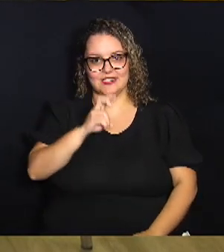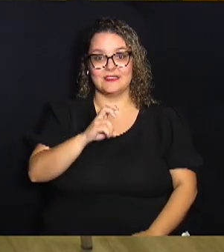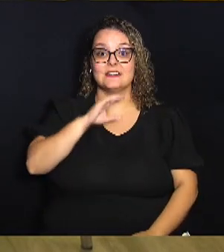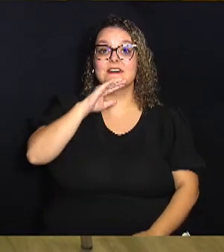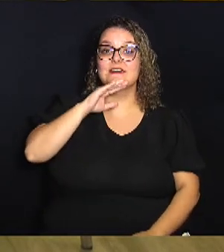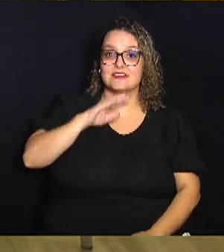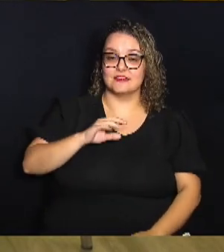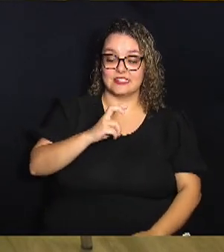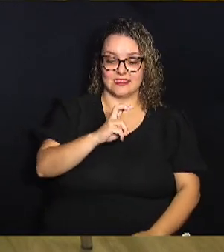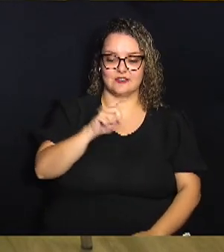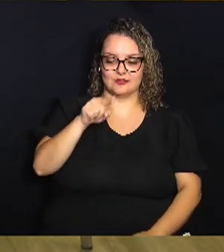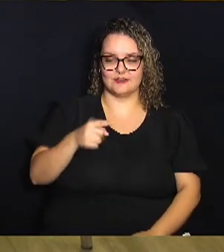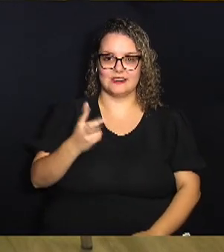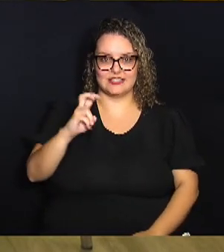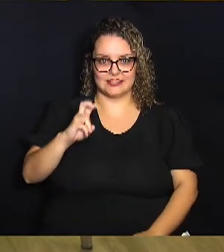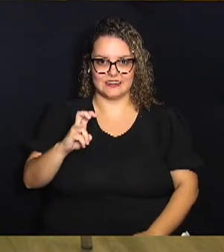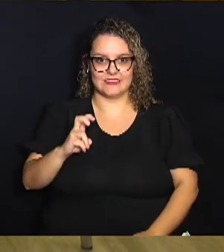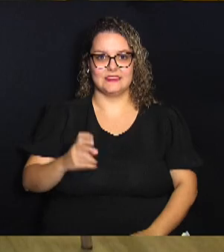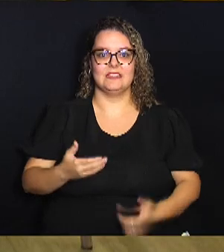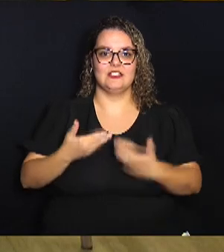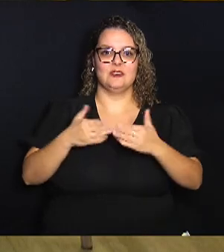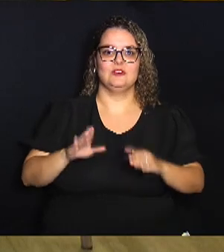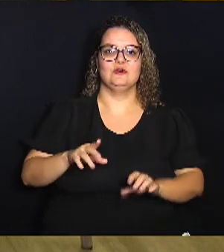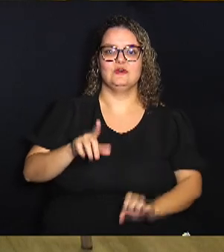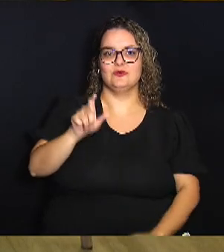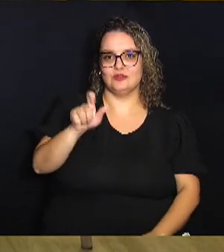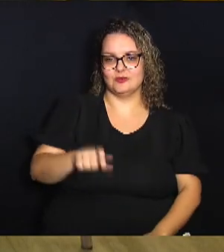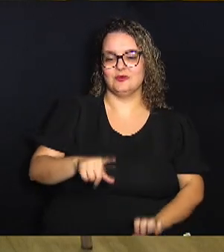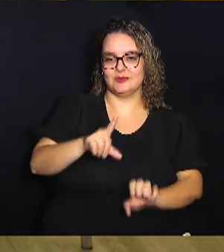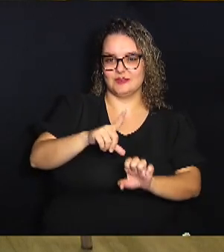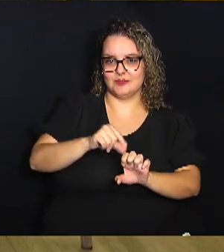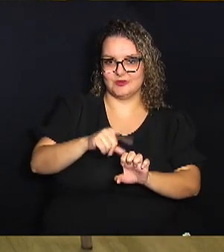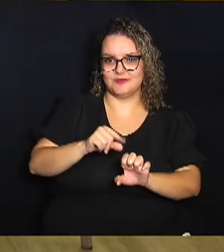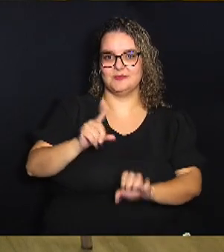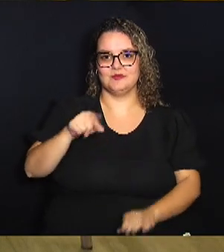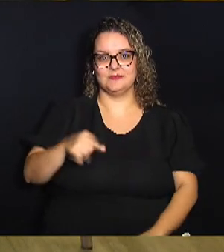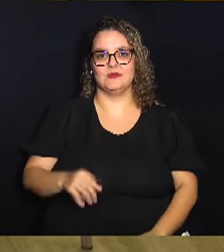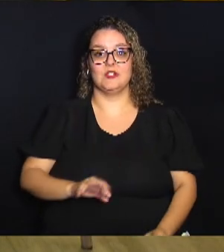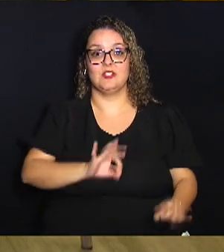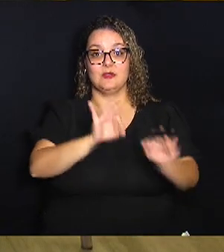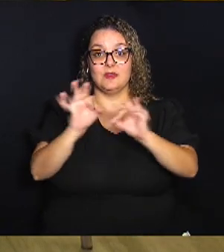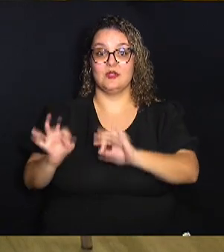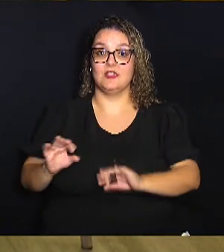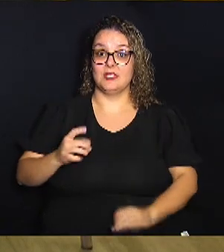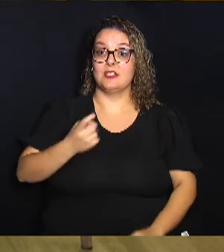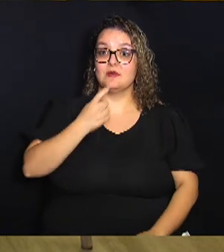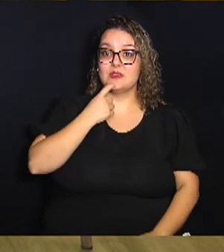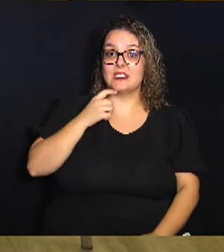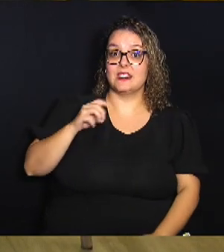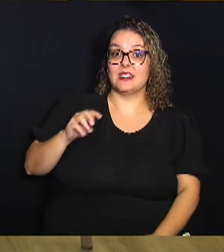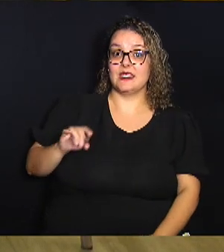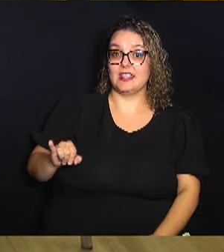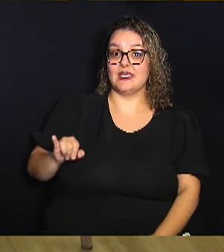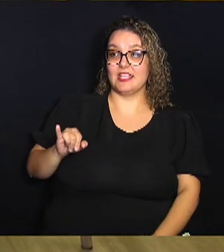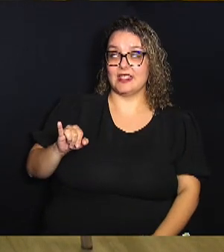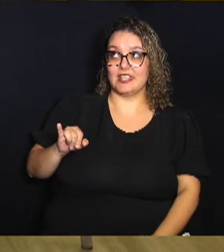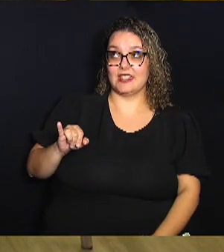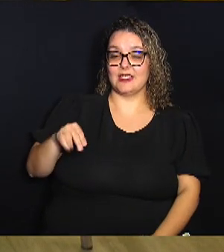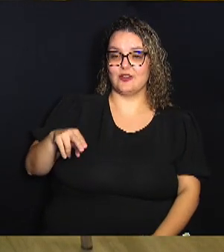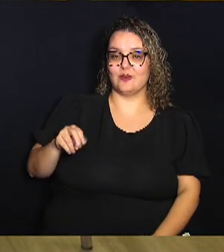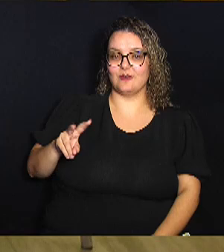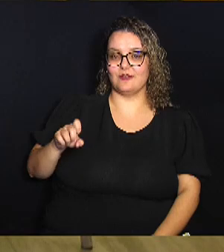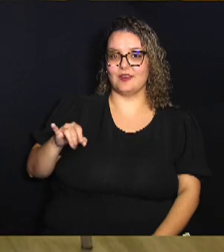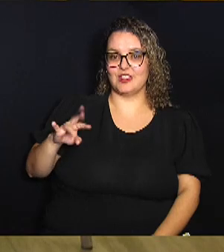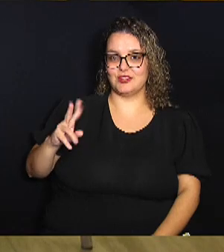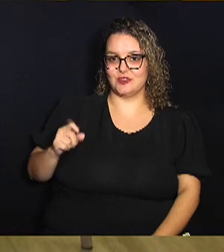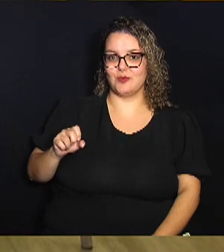tarde, tem a estreia do Ser Empreendedor, que acompanhou o Campinas Innovation Week, que aconteceu aqui na cidade, um evento super